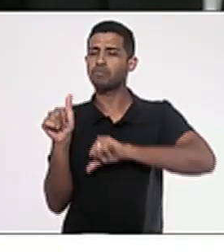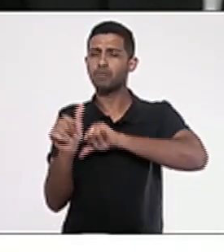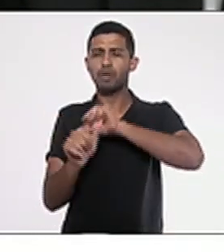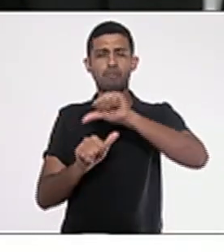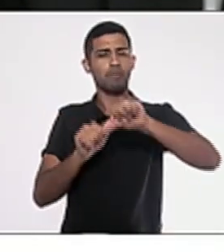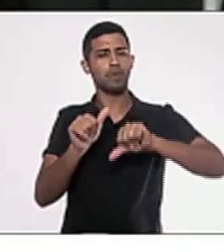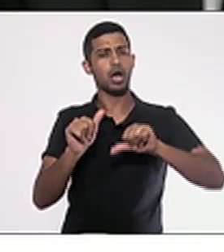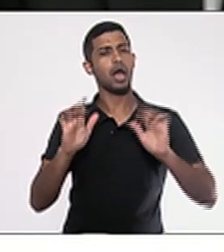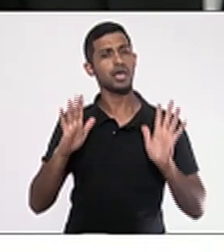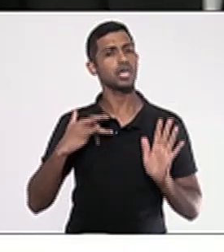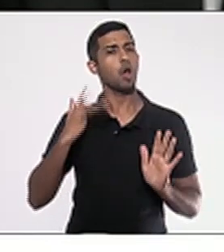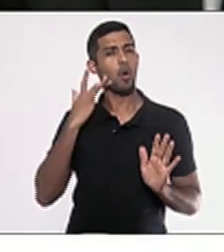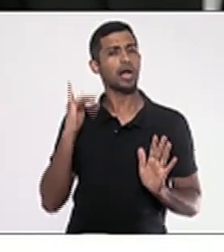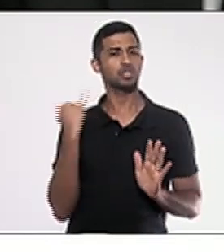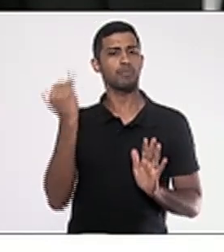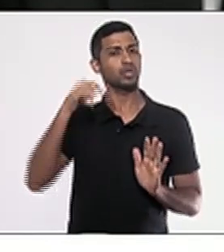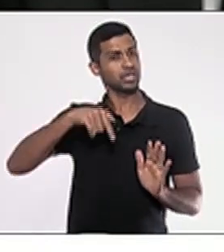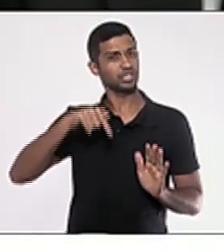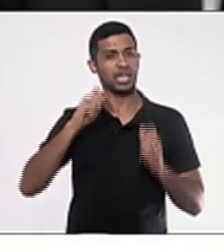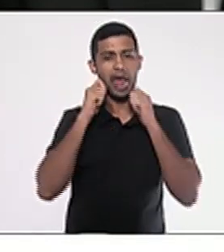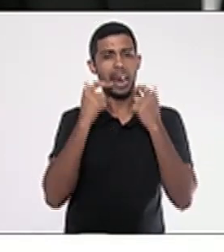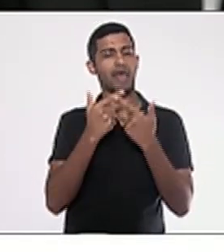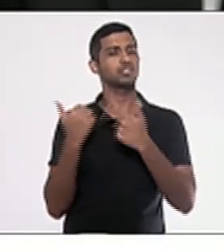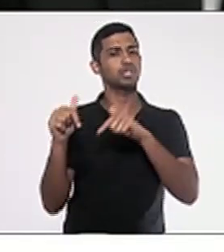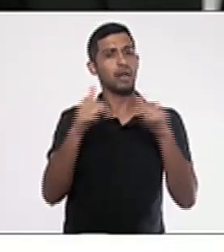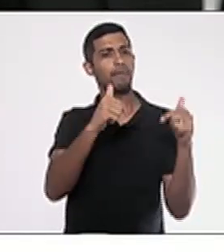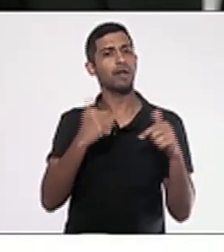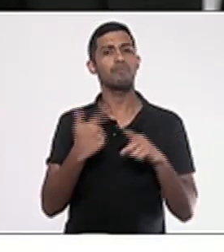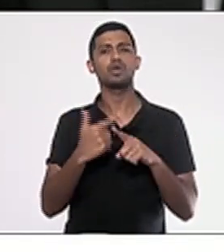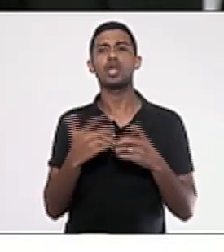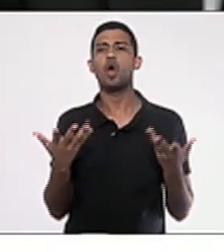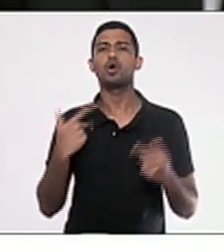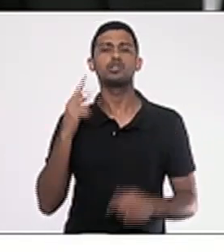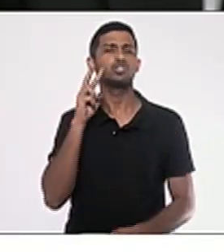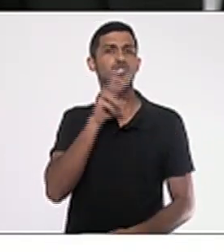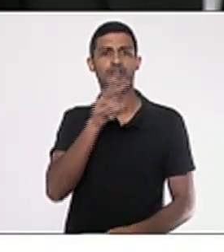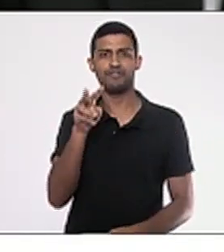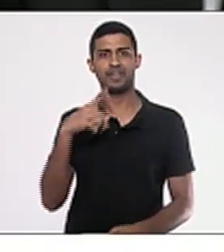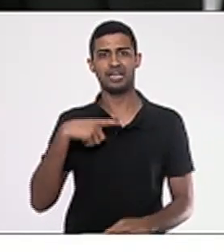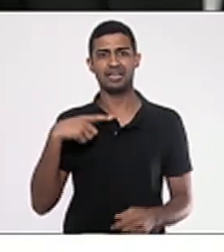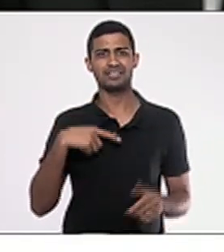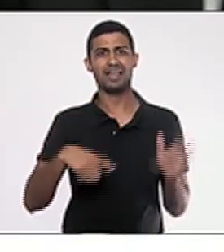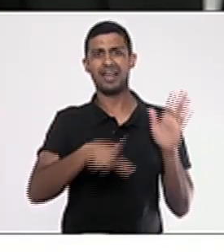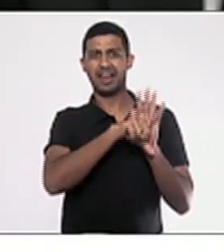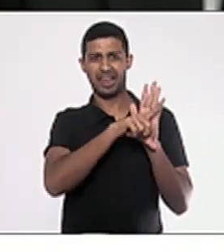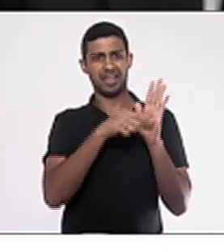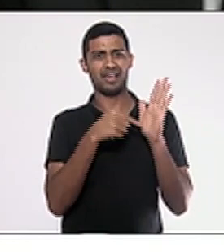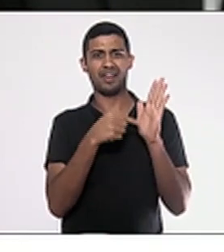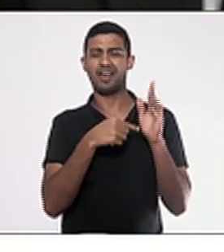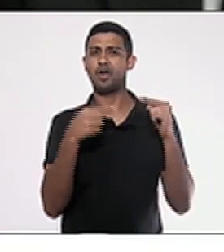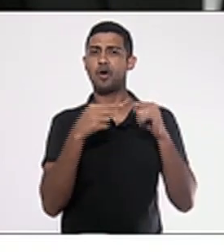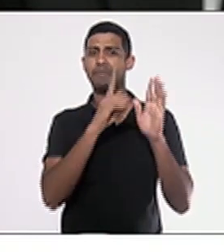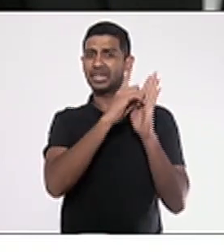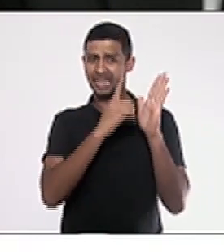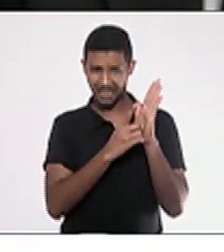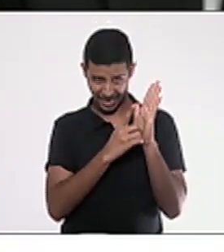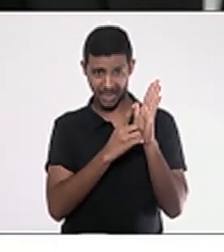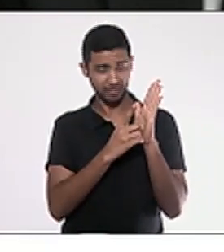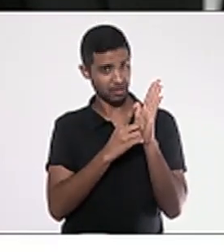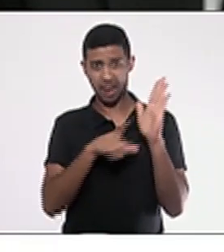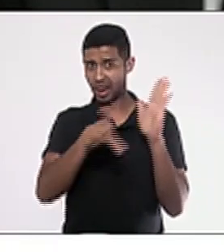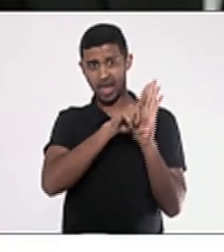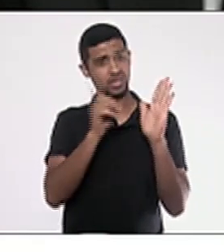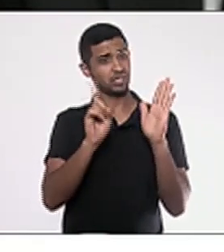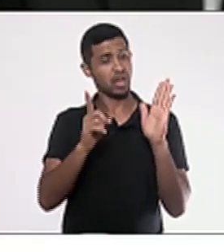acho importantíssimo o trabalho da Casa, porque o que a gente observa hoje é que a norma que impera sobre isso é um decreto, não é uma lei, é um